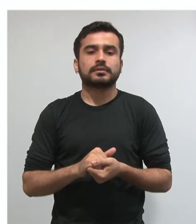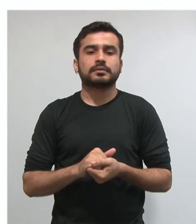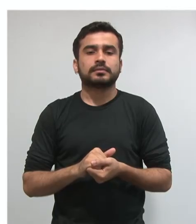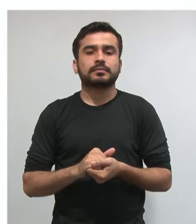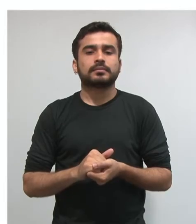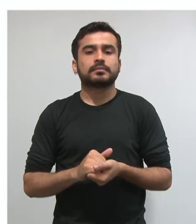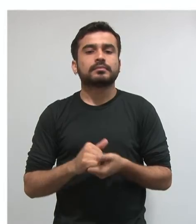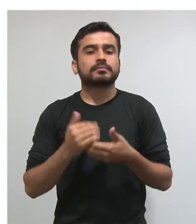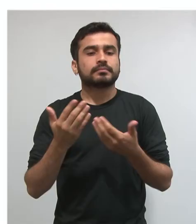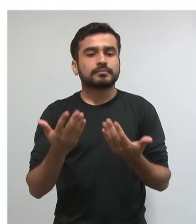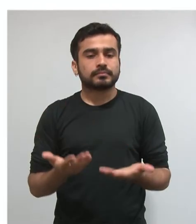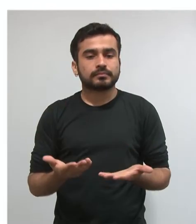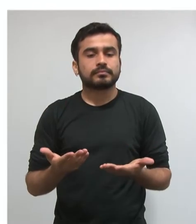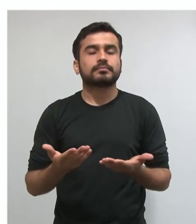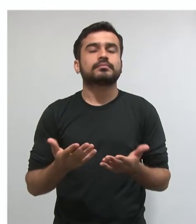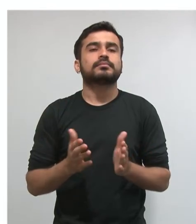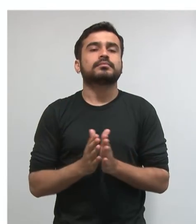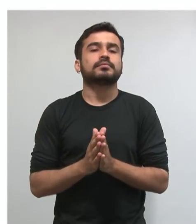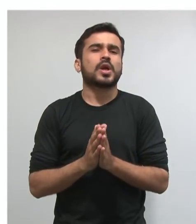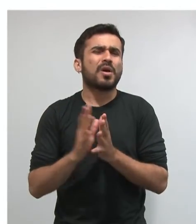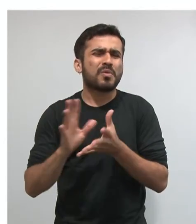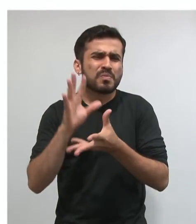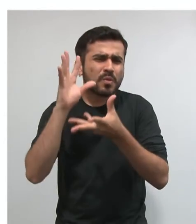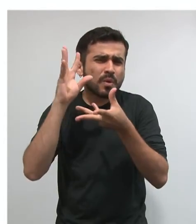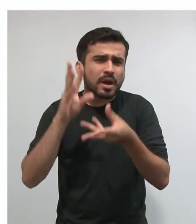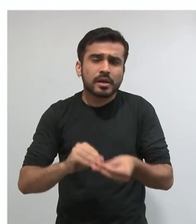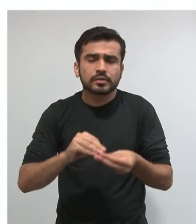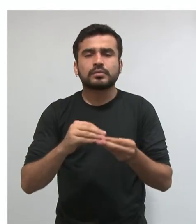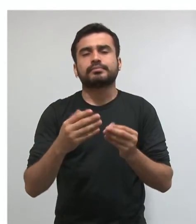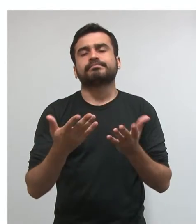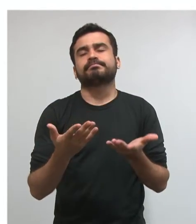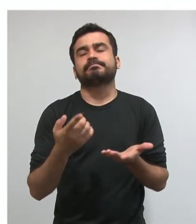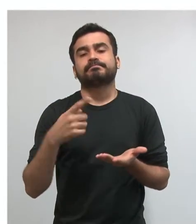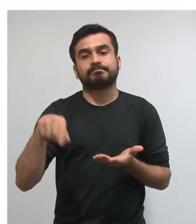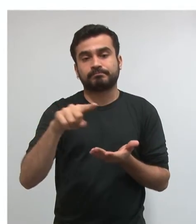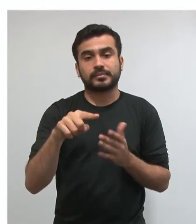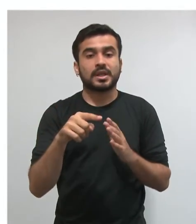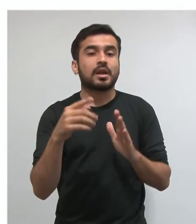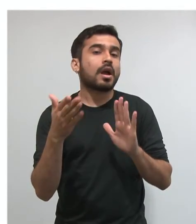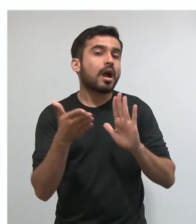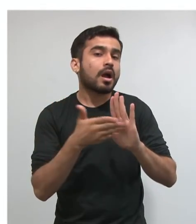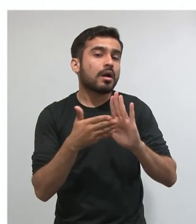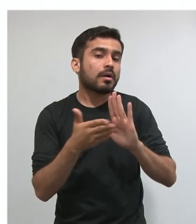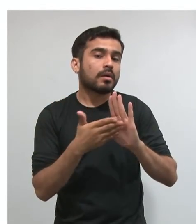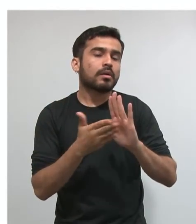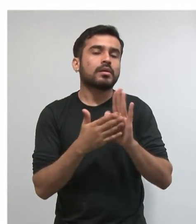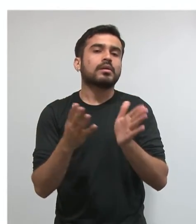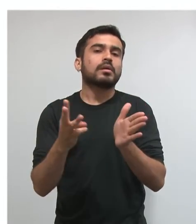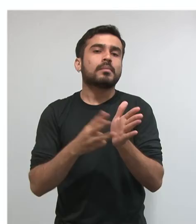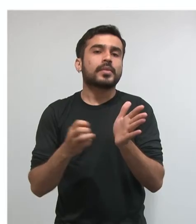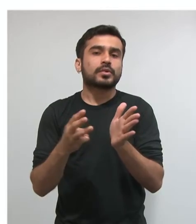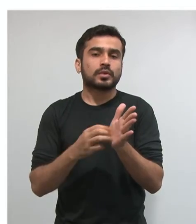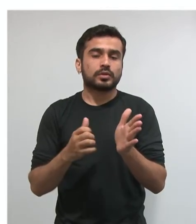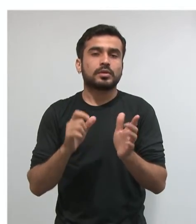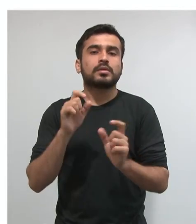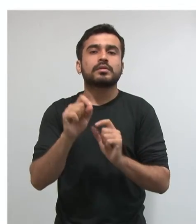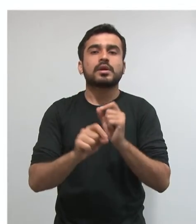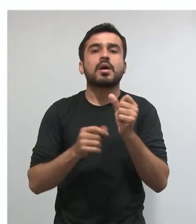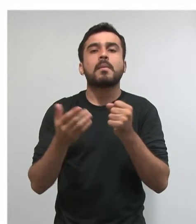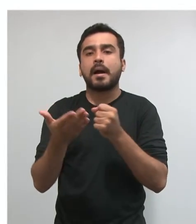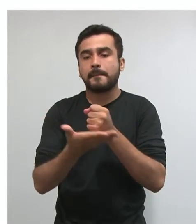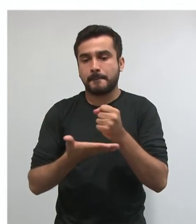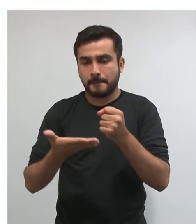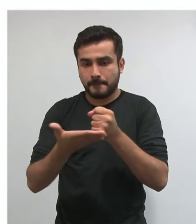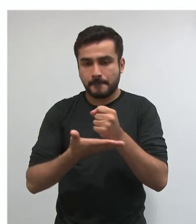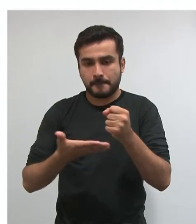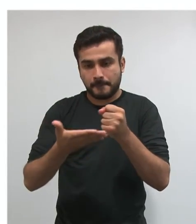plataforma. Ok? Então, resumindo, né, a proposta metodológica, ele é um meio básico de ação para a